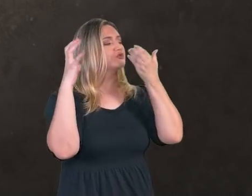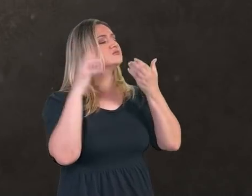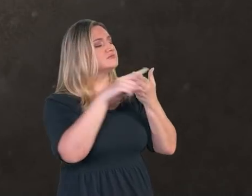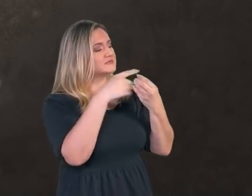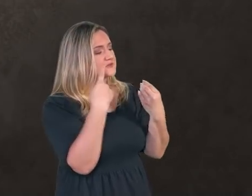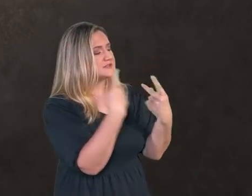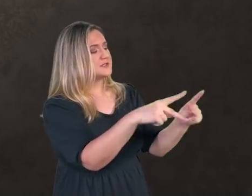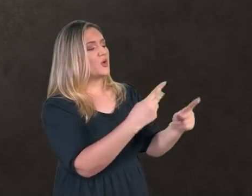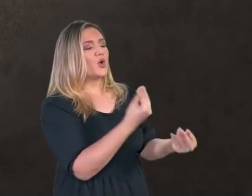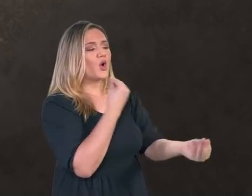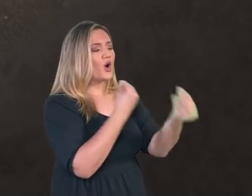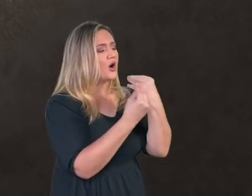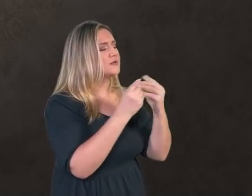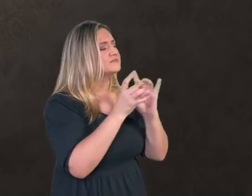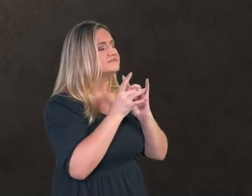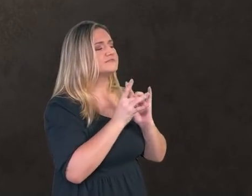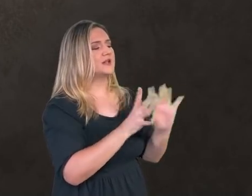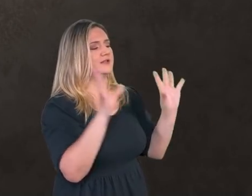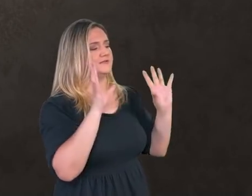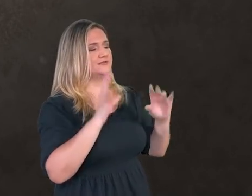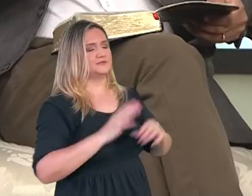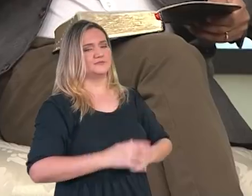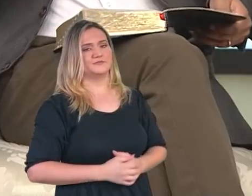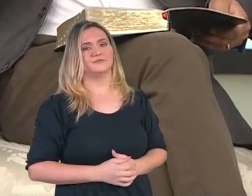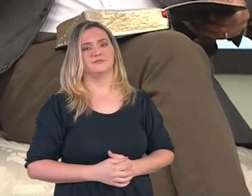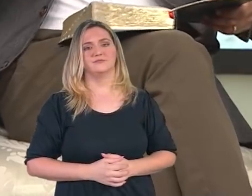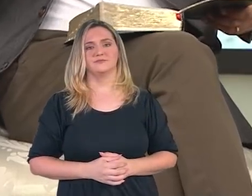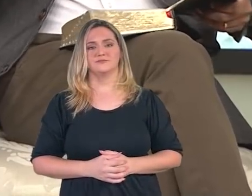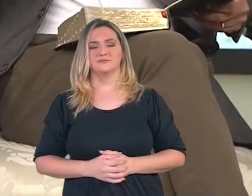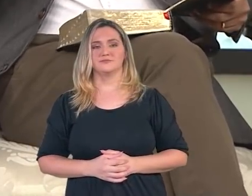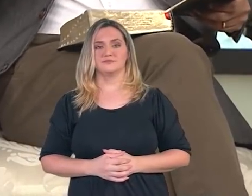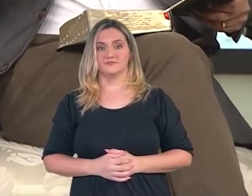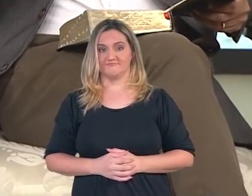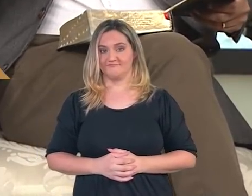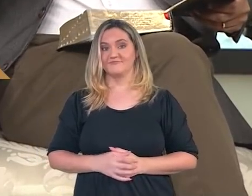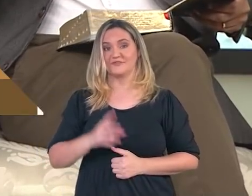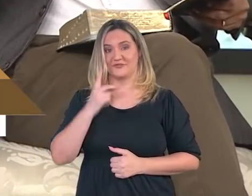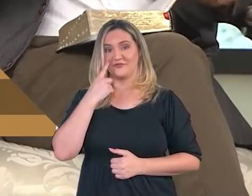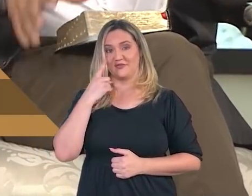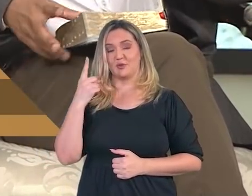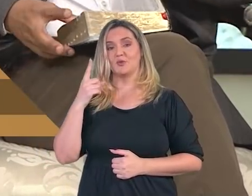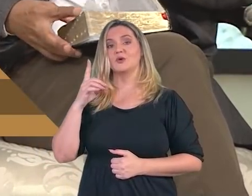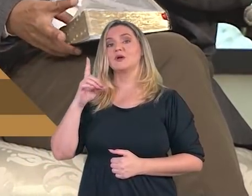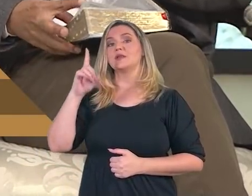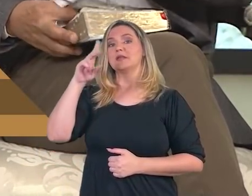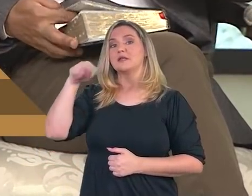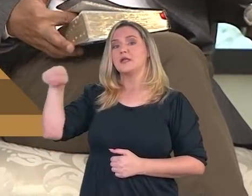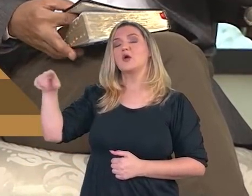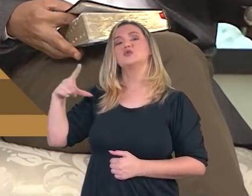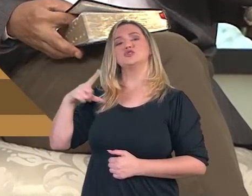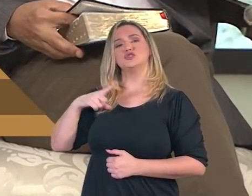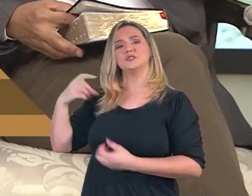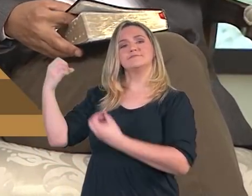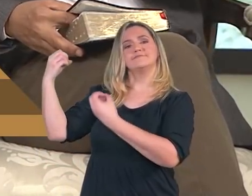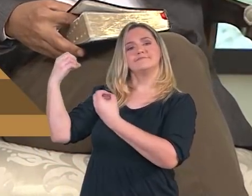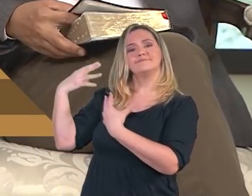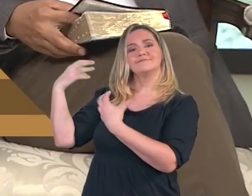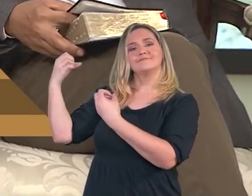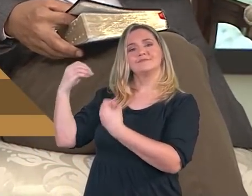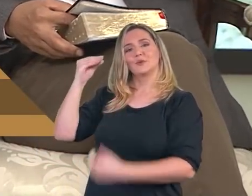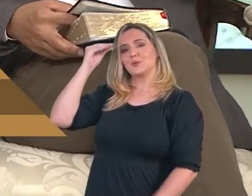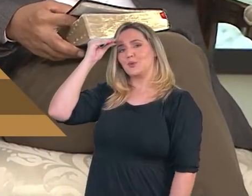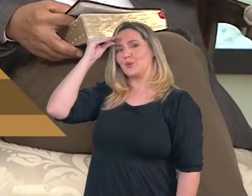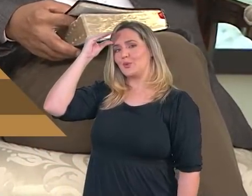ser-vos-á por mantimento. Gênesis 1, 29. Agindo dessa forma, Daniel, com educação e diálogo, mas ao mesmo